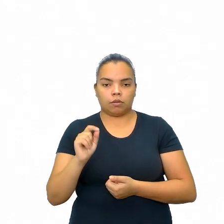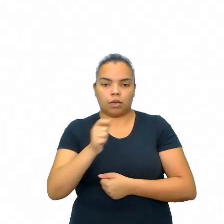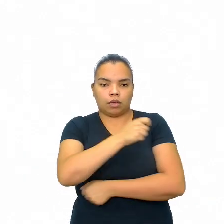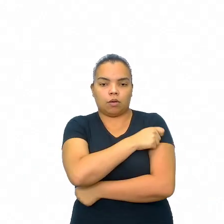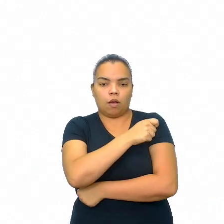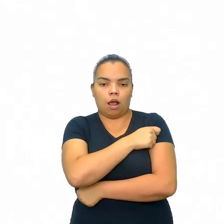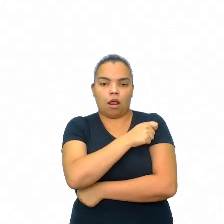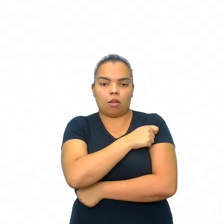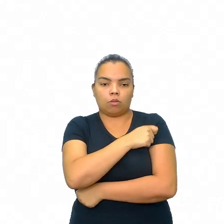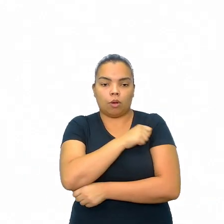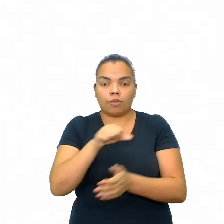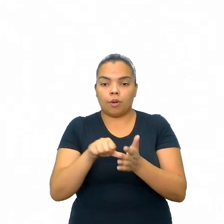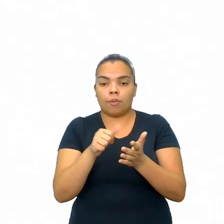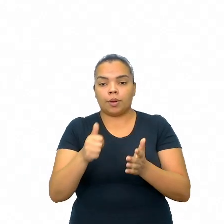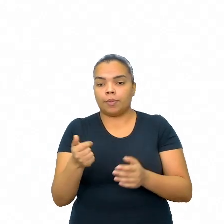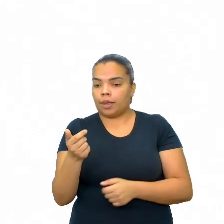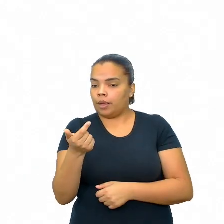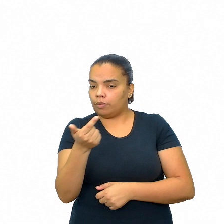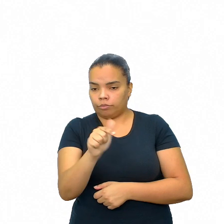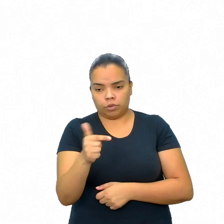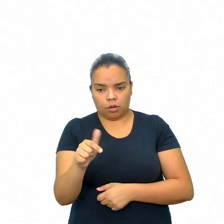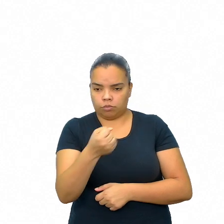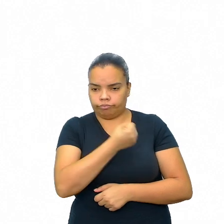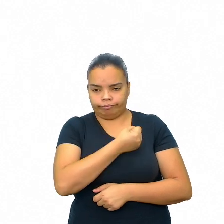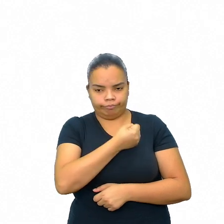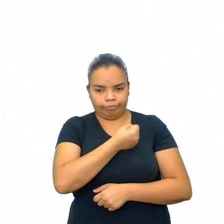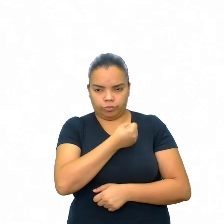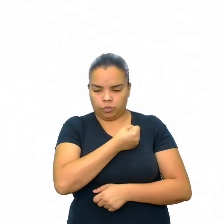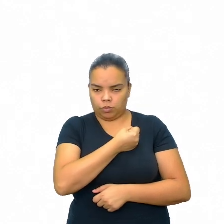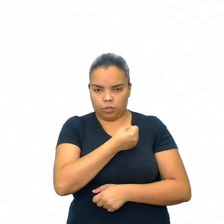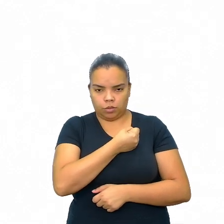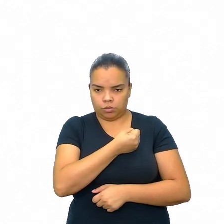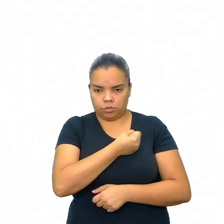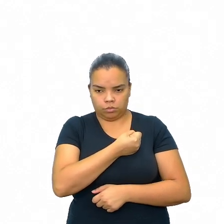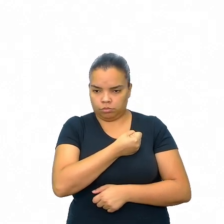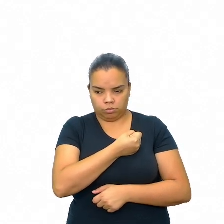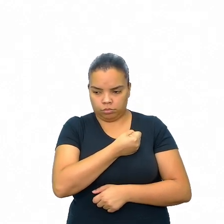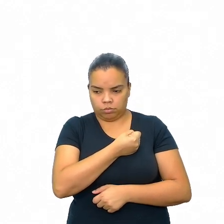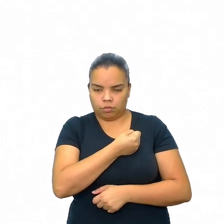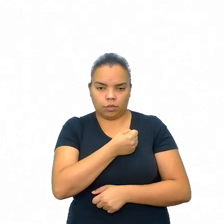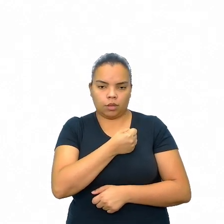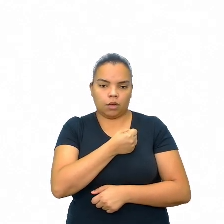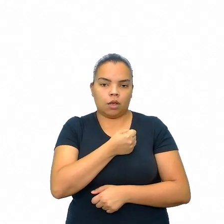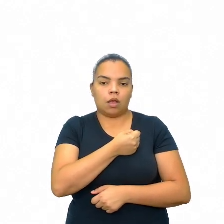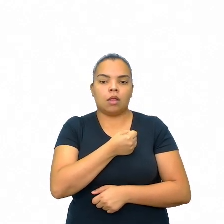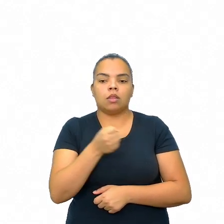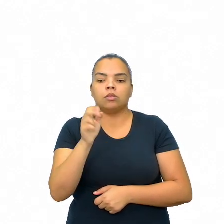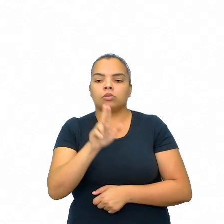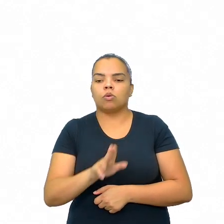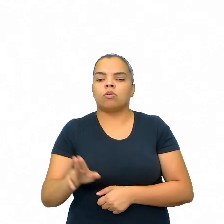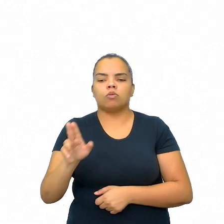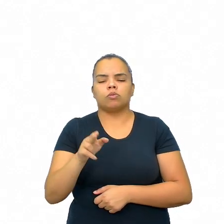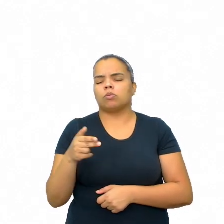no primeiro, os estudantes não utilizam algarismos para escrever os números. Eles